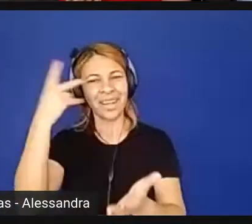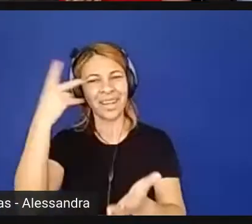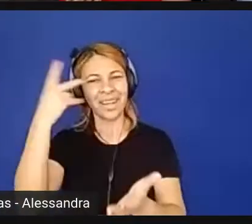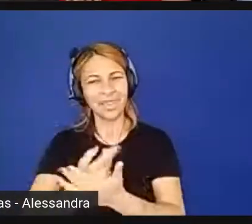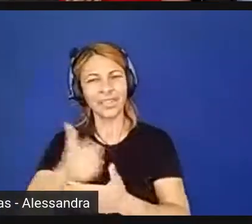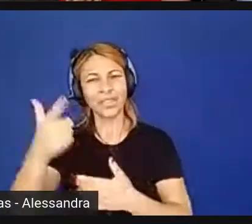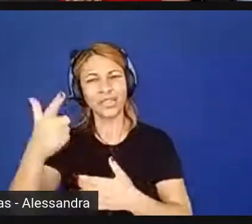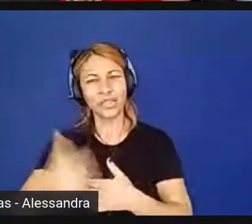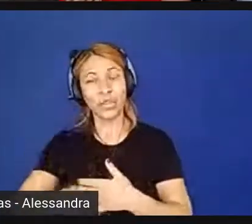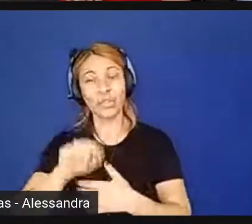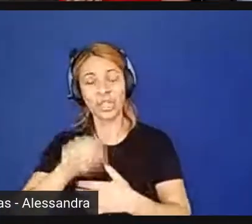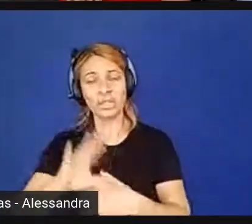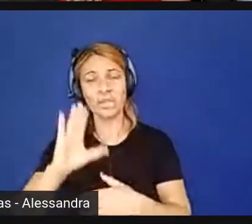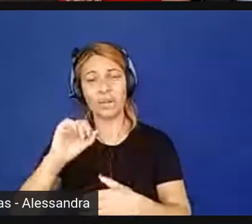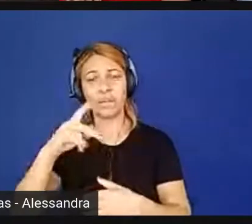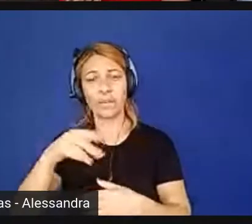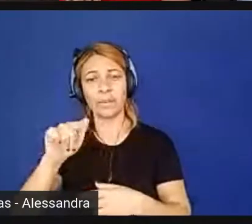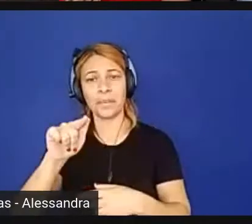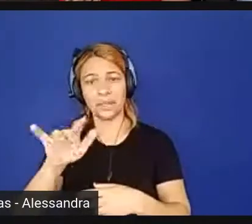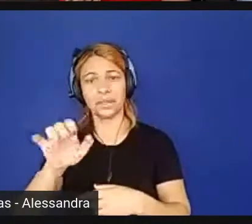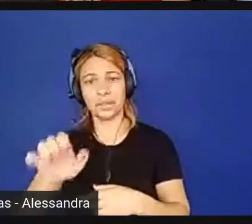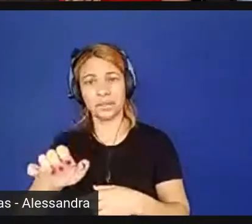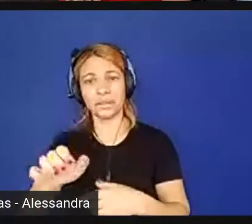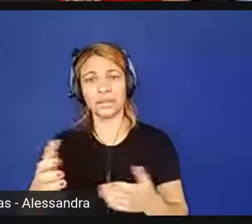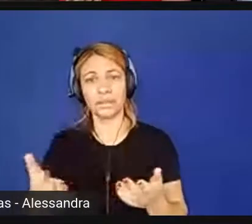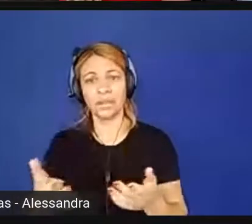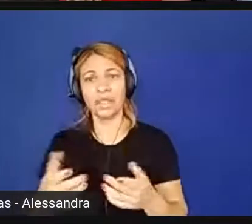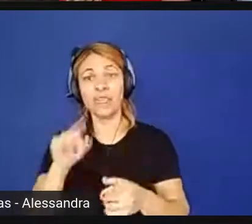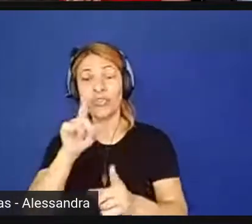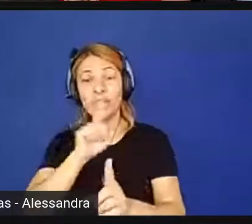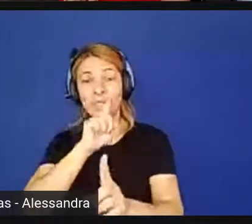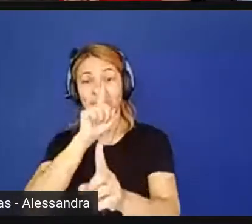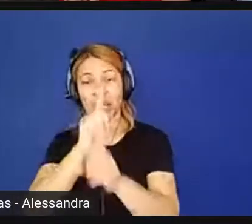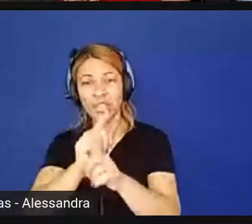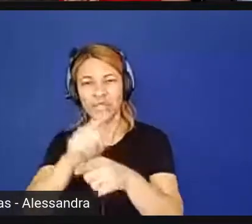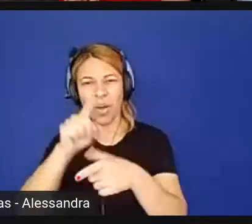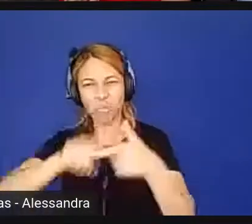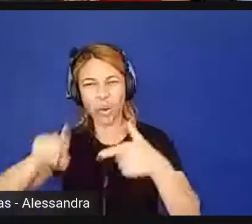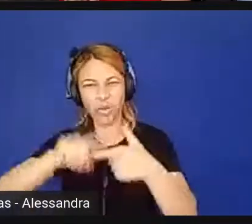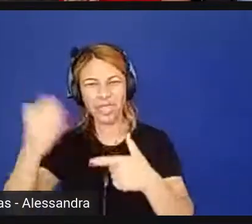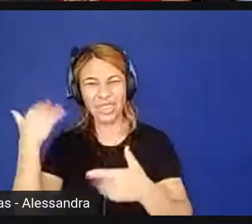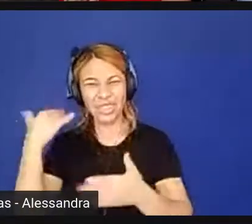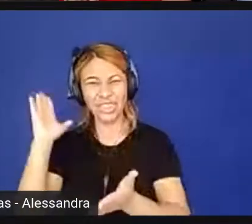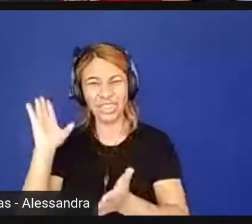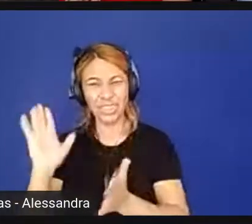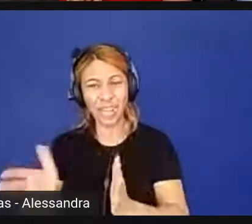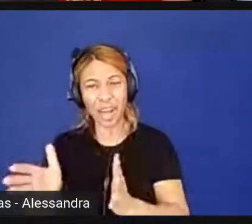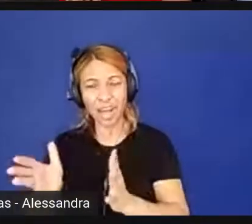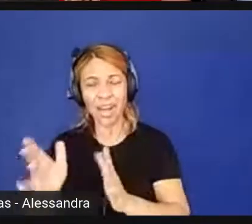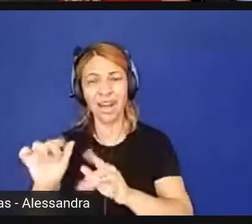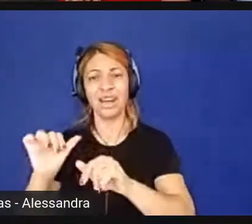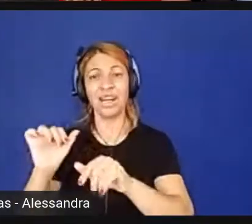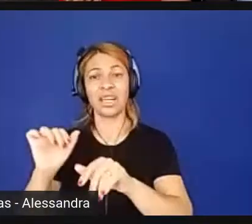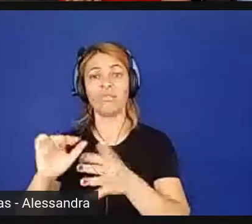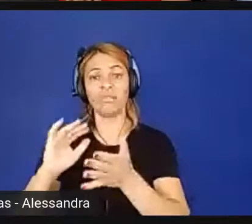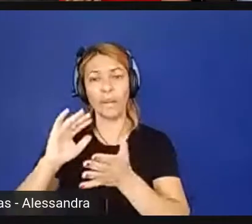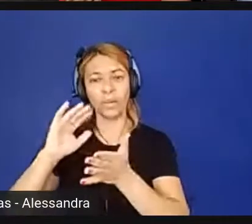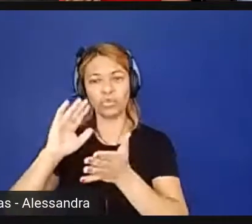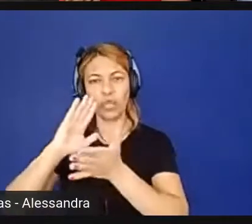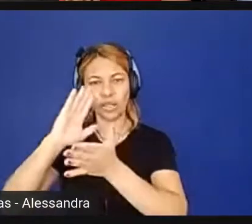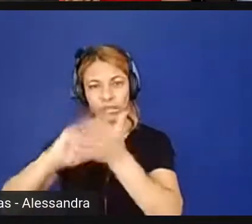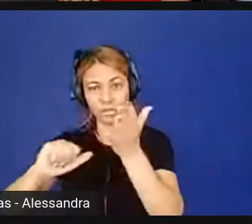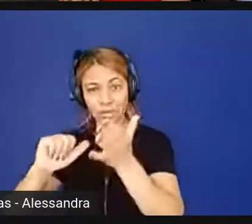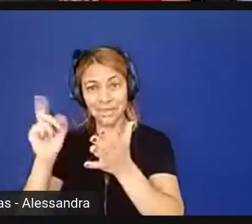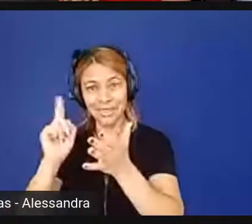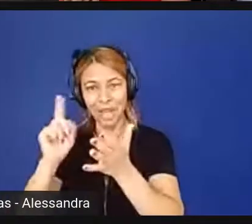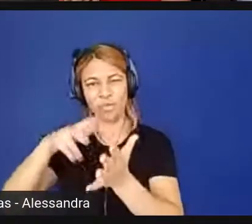isso também é um compliance. Você identificar um problema que já deu errado, para ele ser corrigido e você não só focar na punição